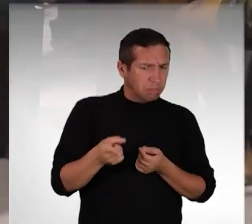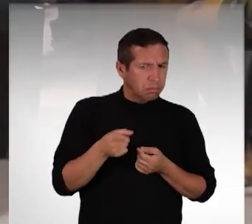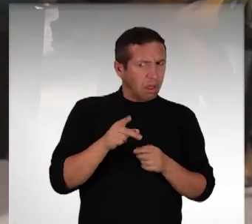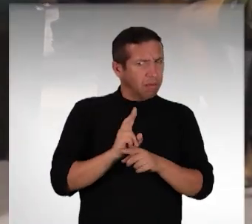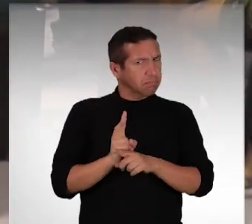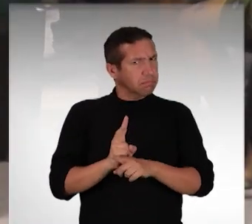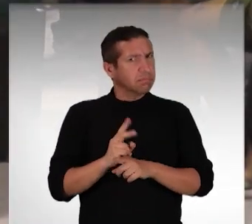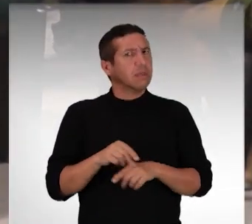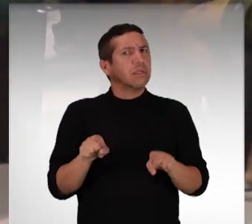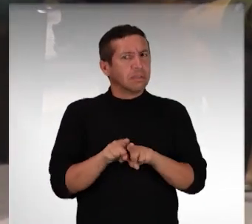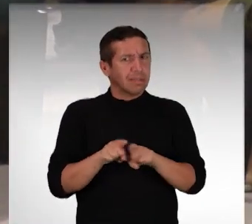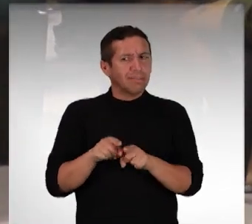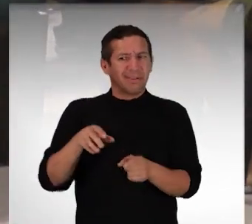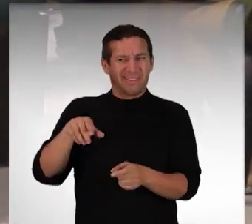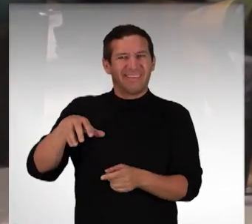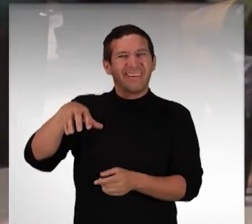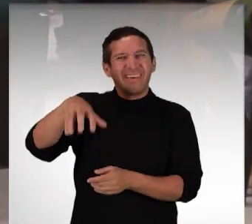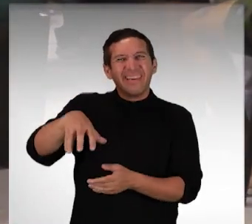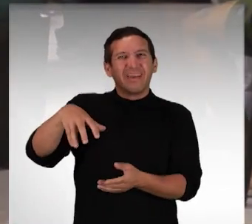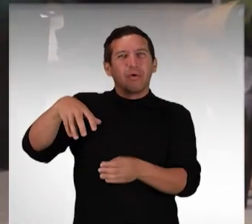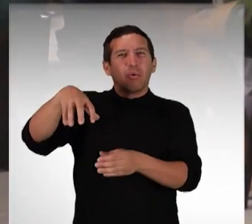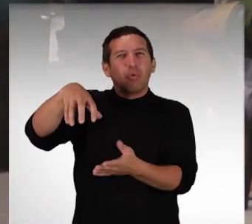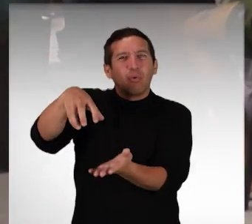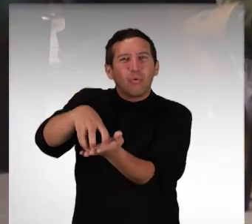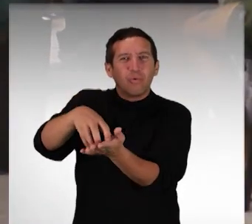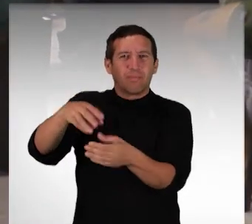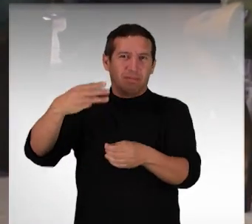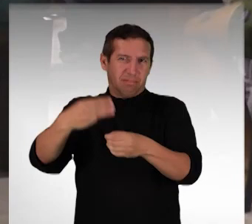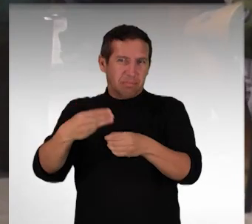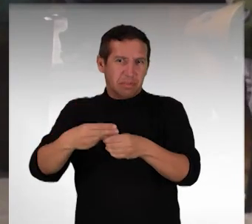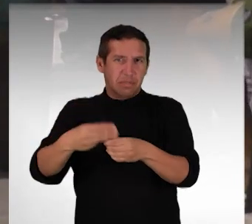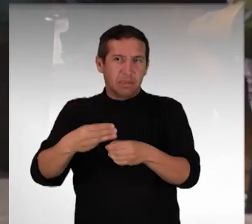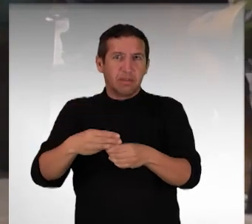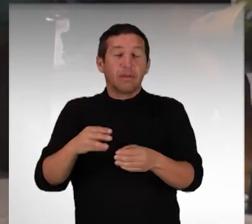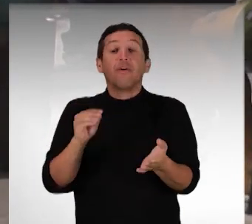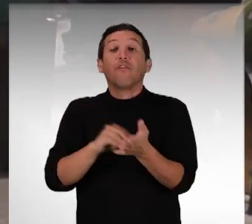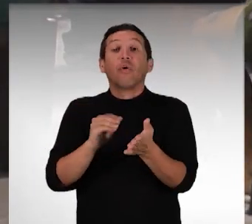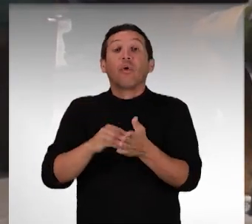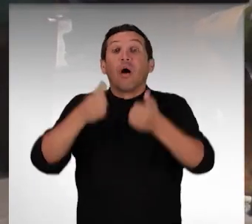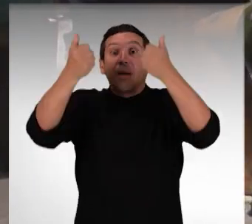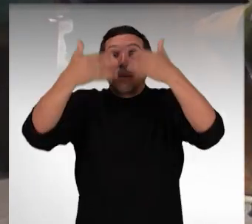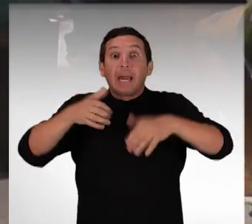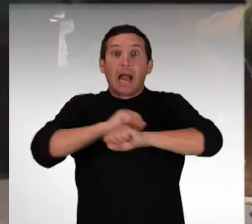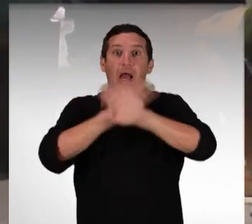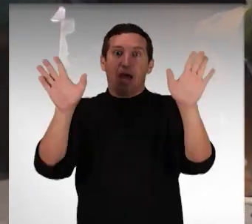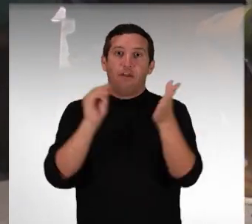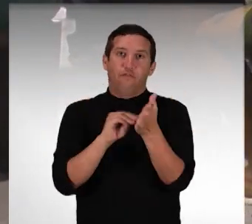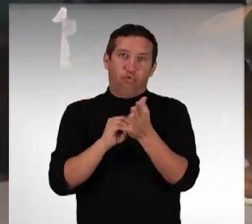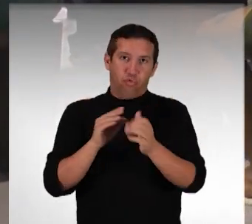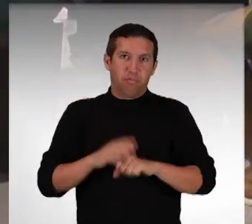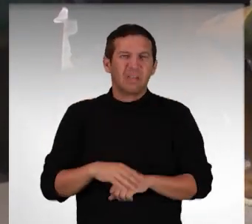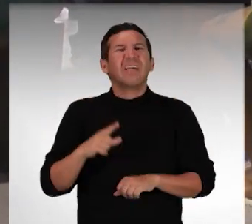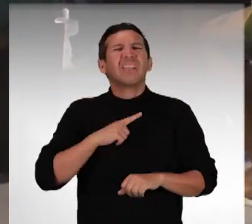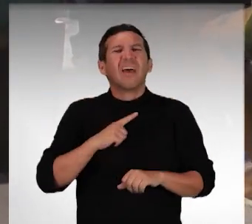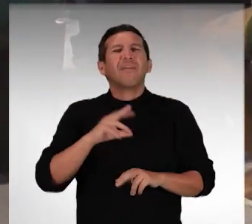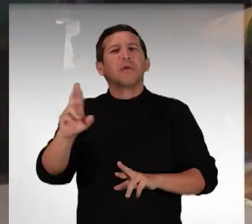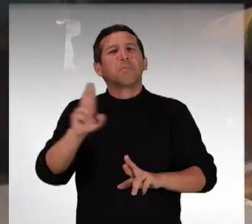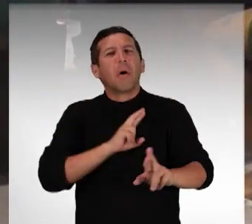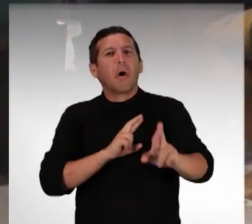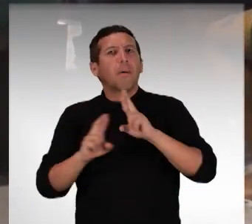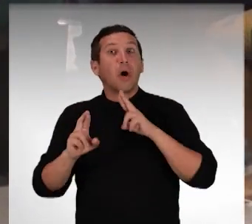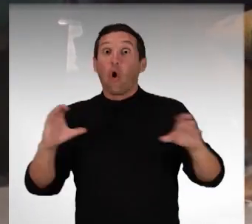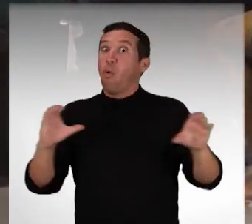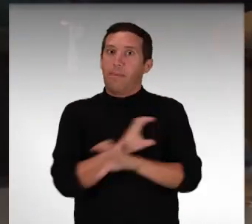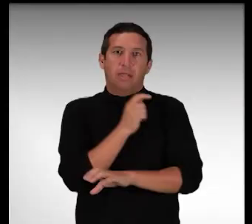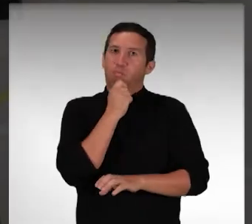disso, a gestão municipal deixou de justificar o emprego de parte dos valores recebidos. Já obtivemos respostas